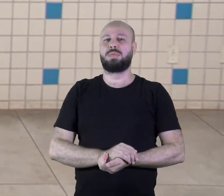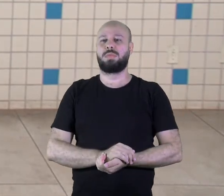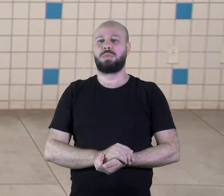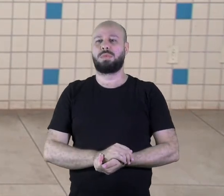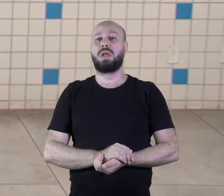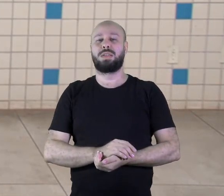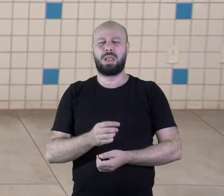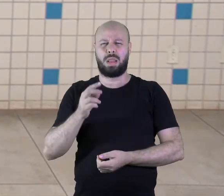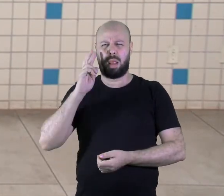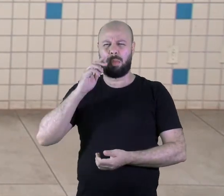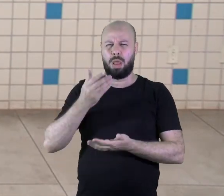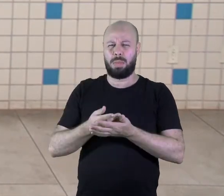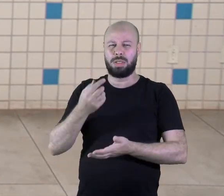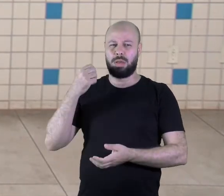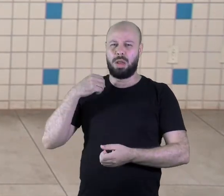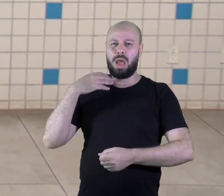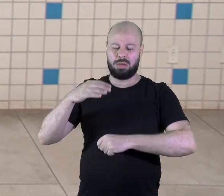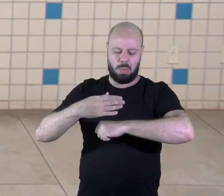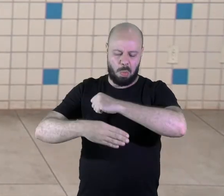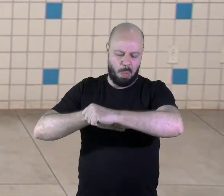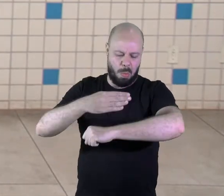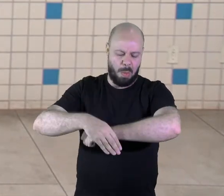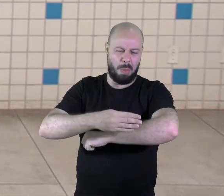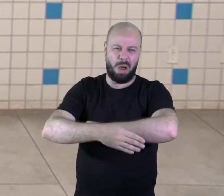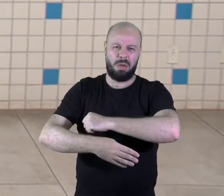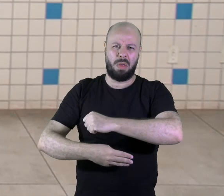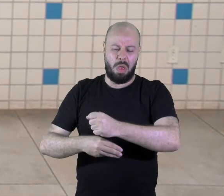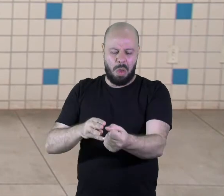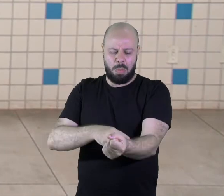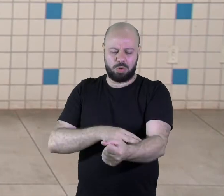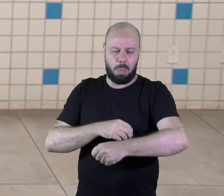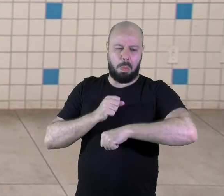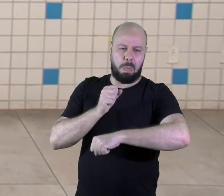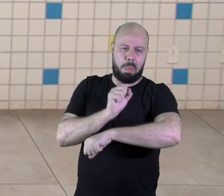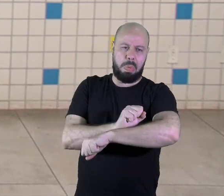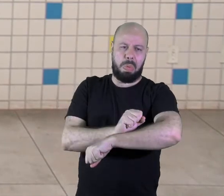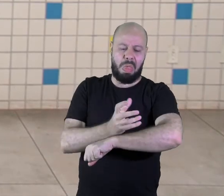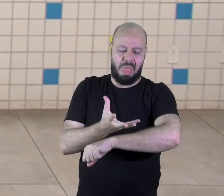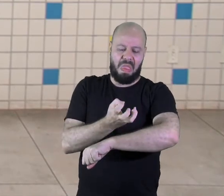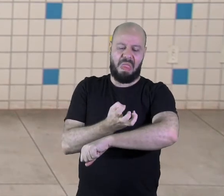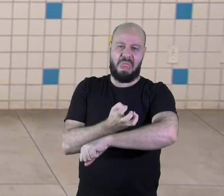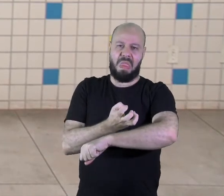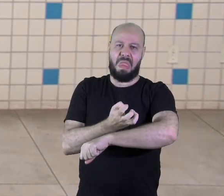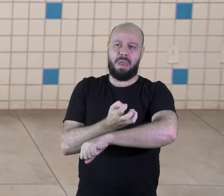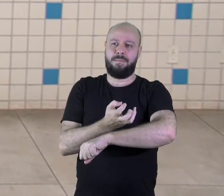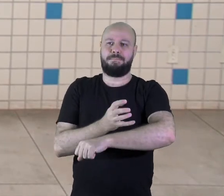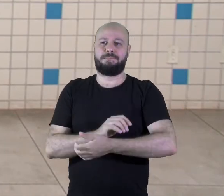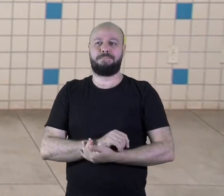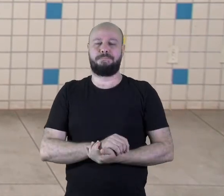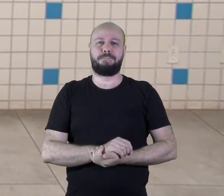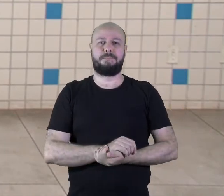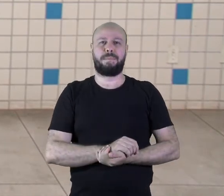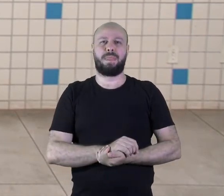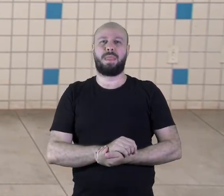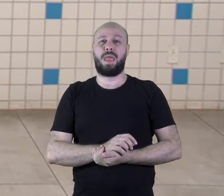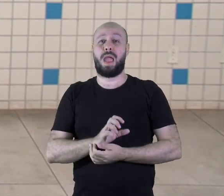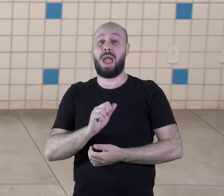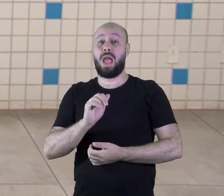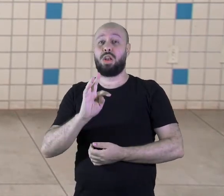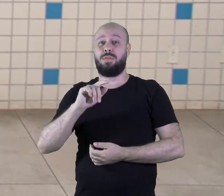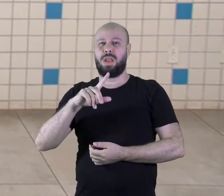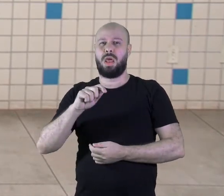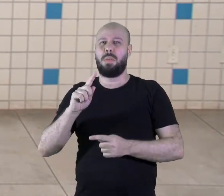enfaixa um braço e a gente fica com o músculo atrofiado? O que é o atrofiado? É que não teve